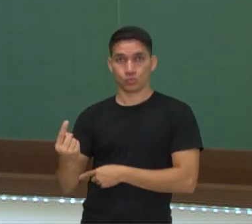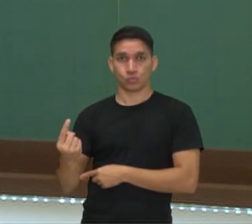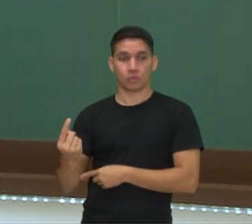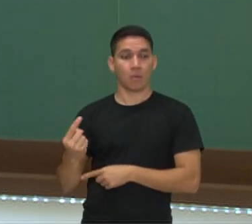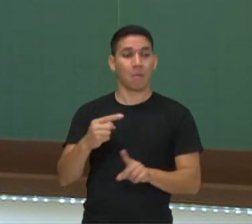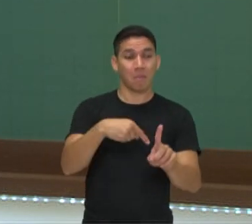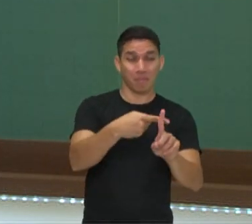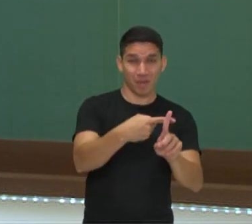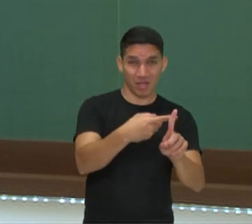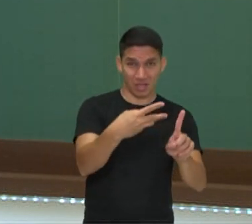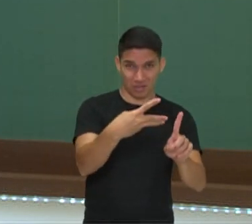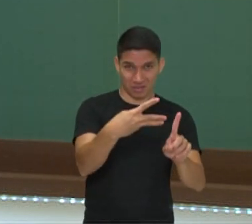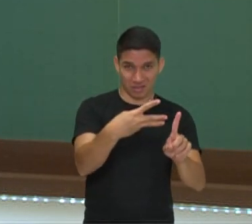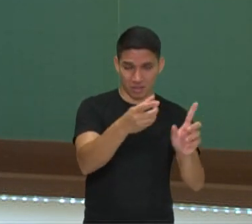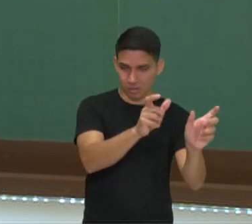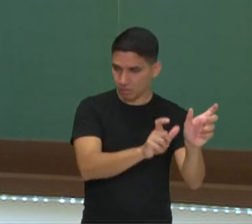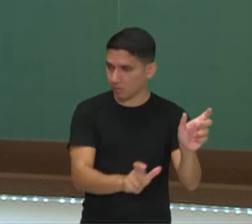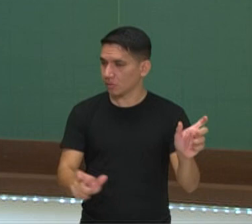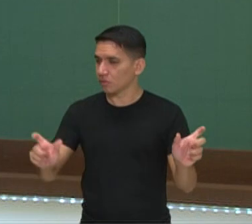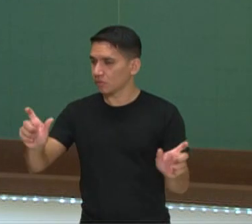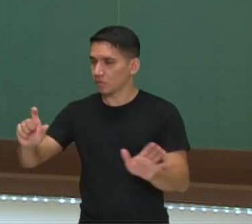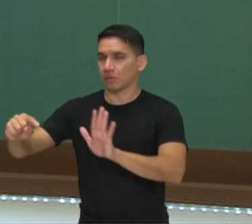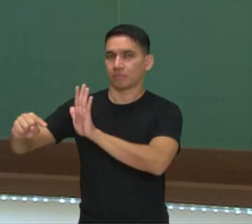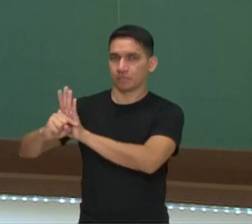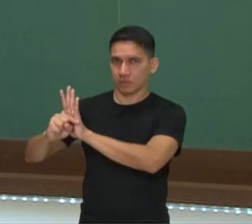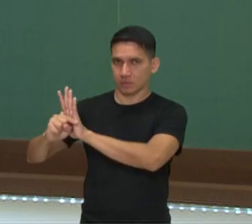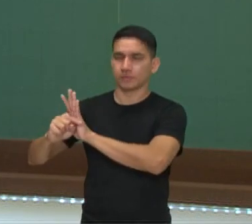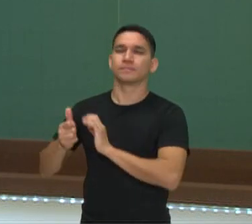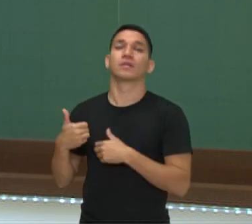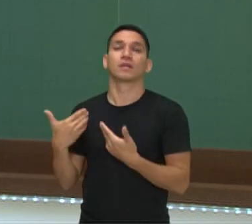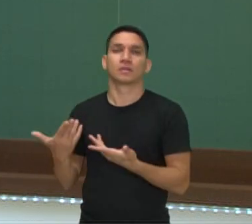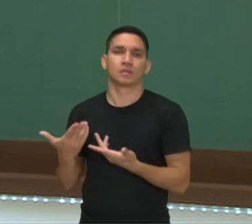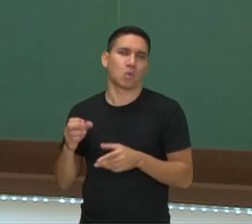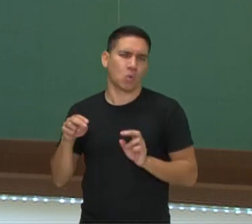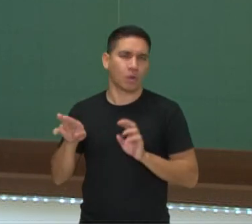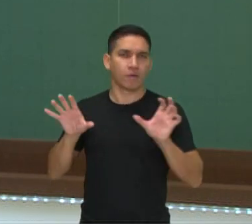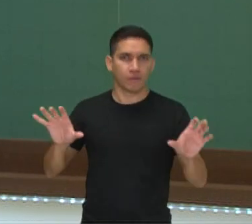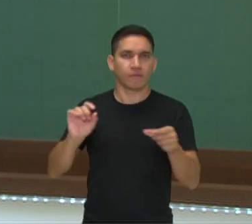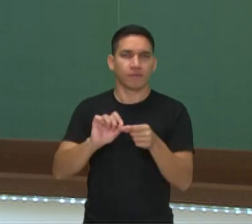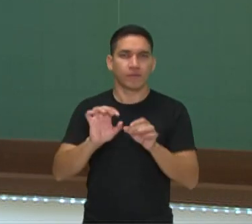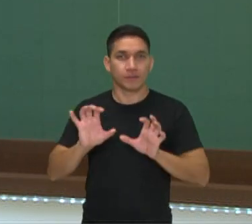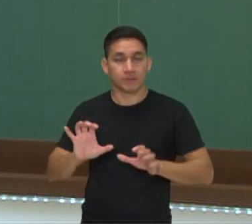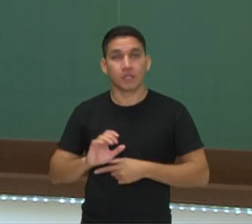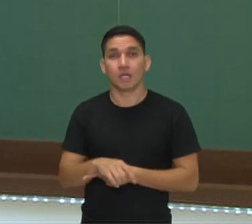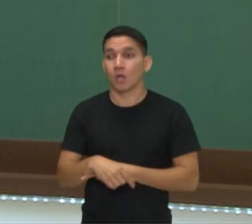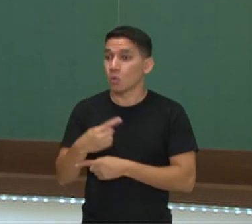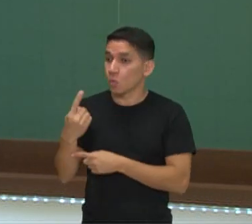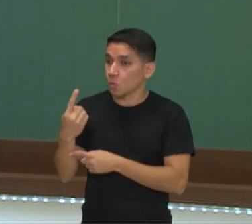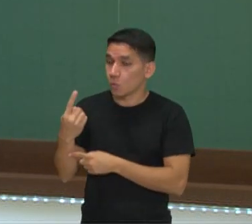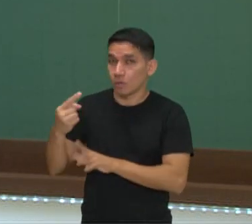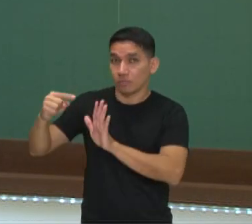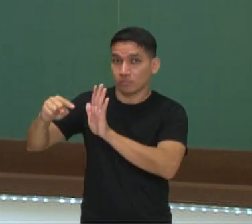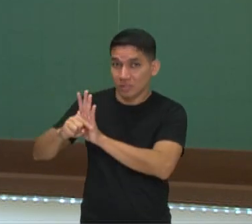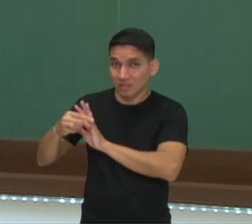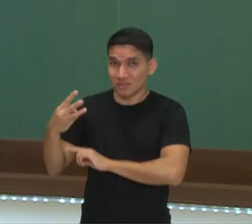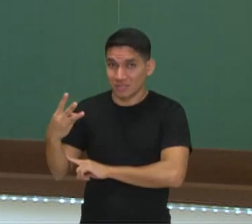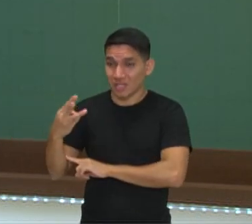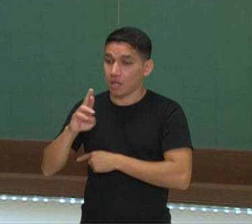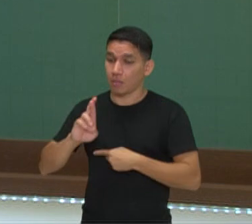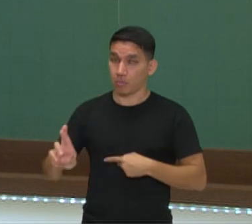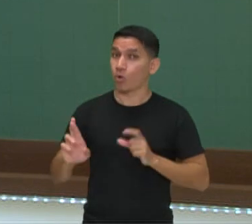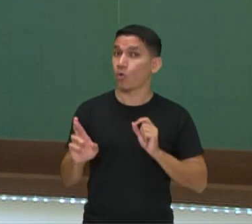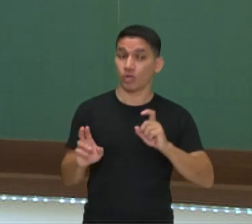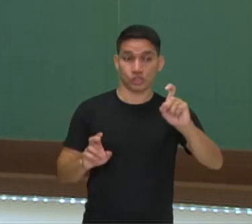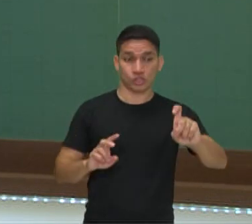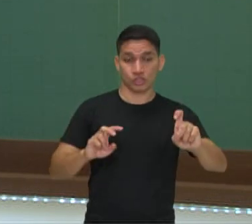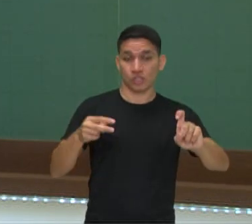para o outro lado subtraindo, ou subtrai 3 em ambos os membros, tá bom? 1 menos 3 é menos 2, então a primeira solução que